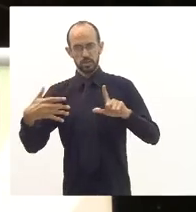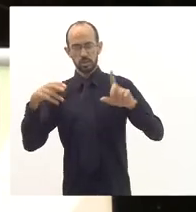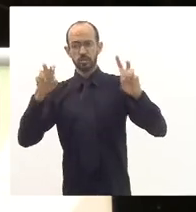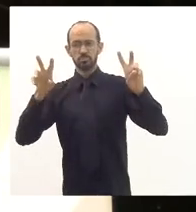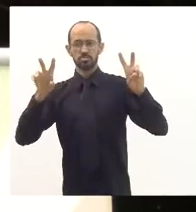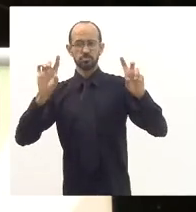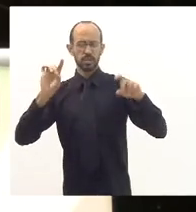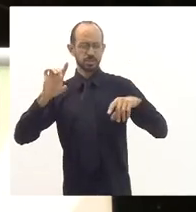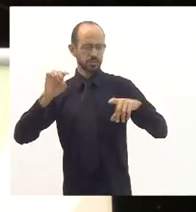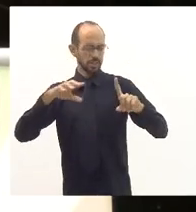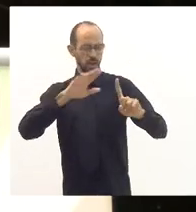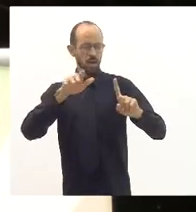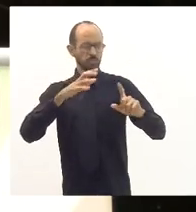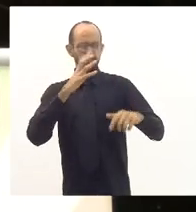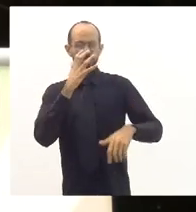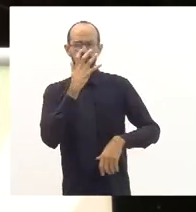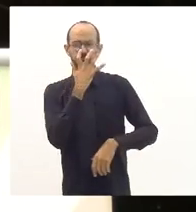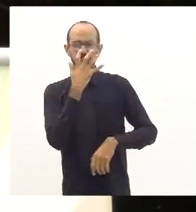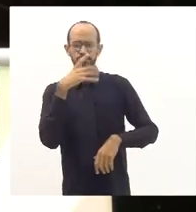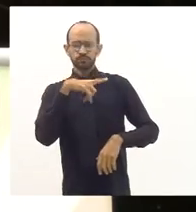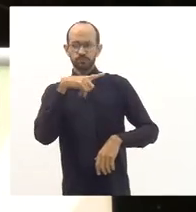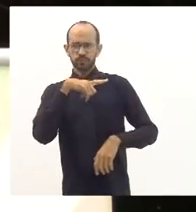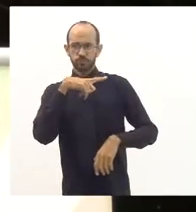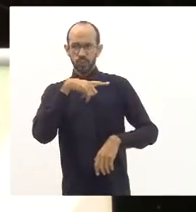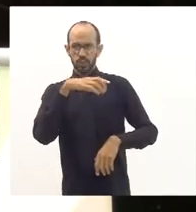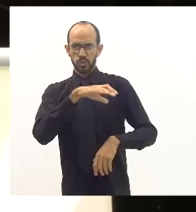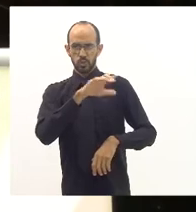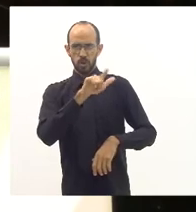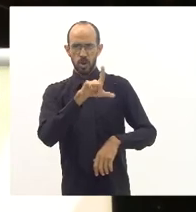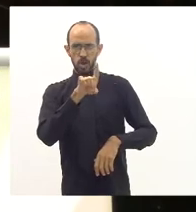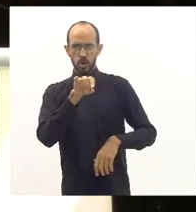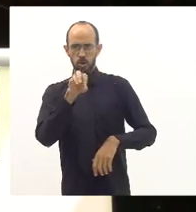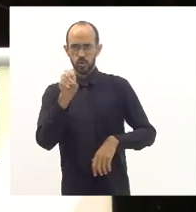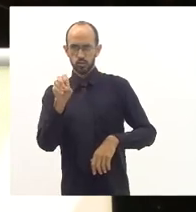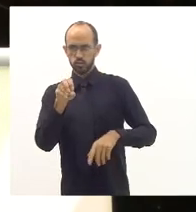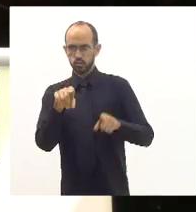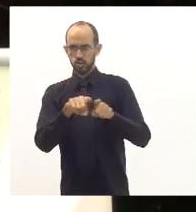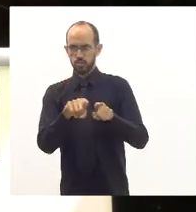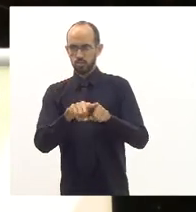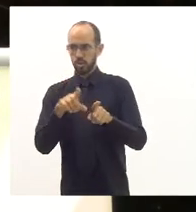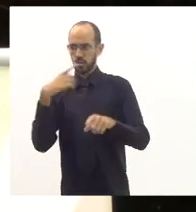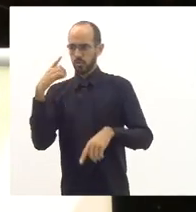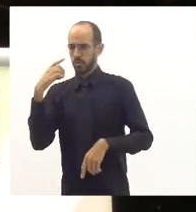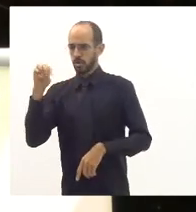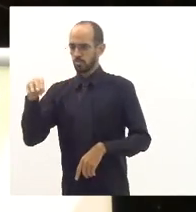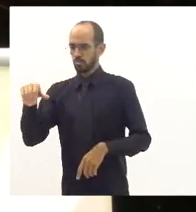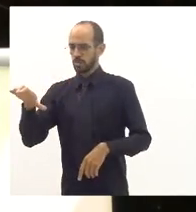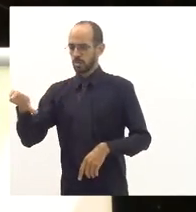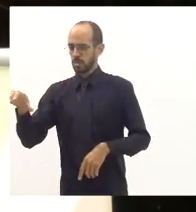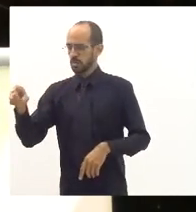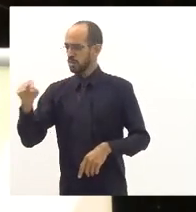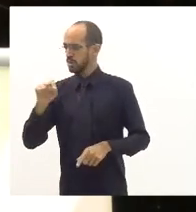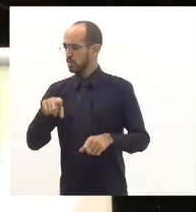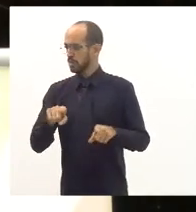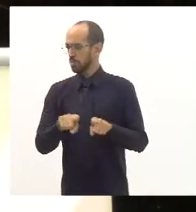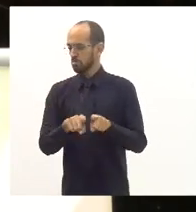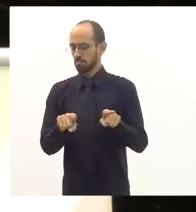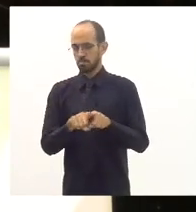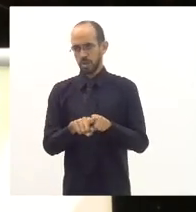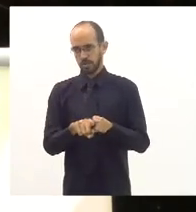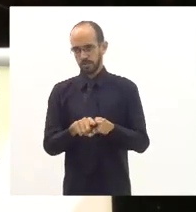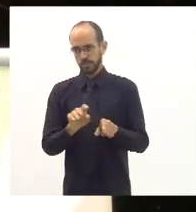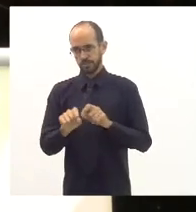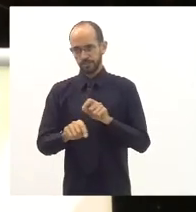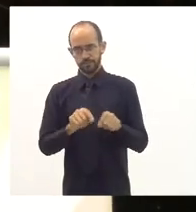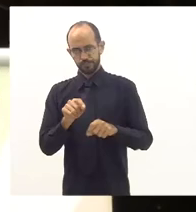muita admiração pela pessoa do Cláudio, pelo deputado Carlos Mink também.